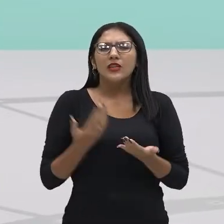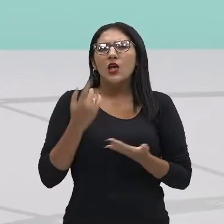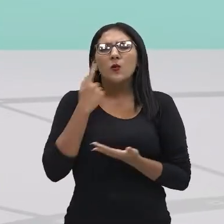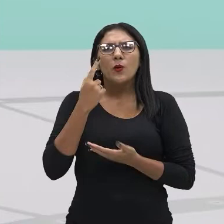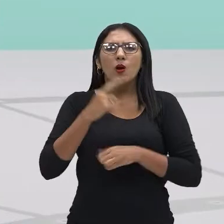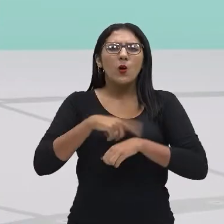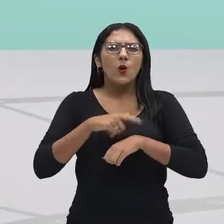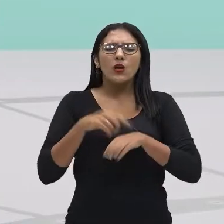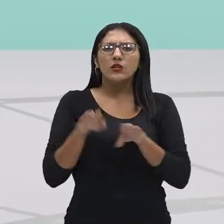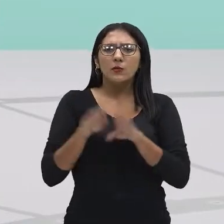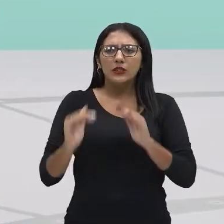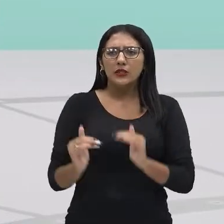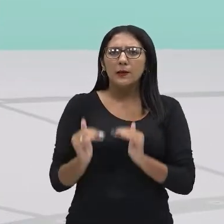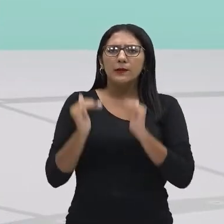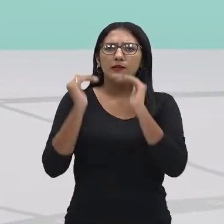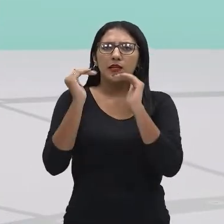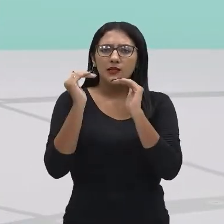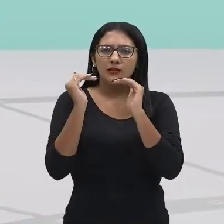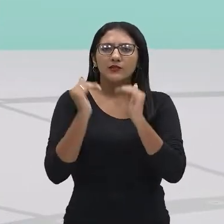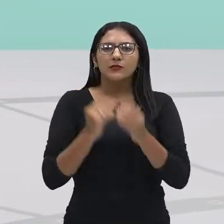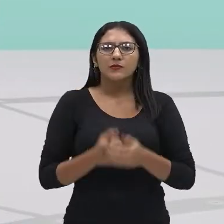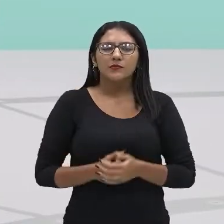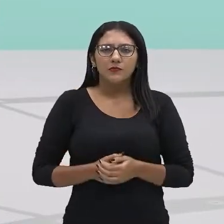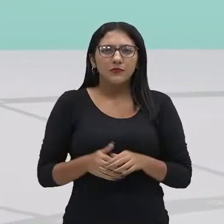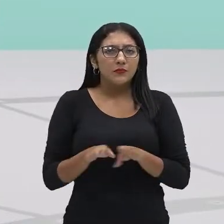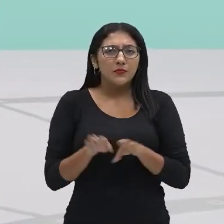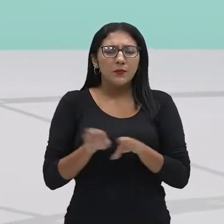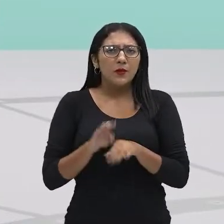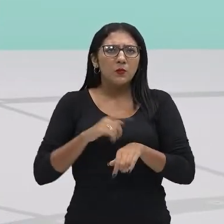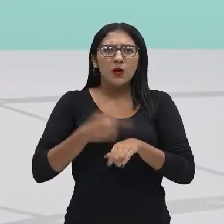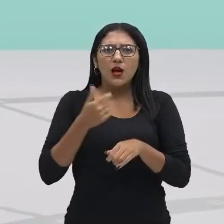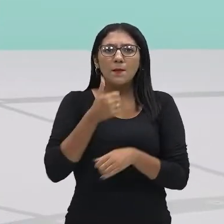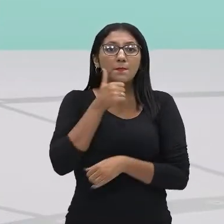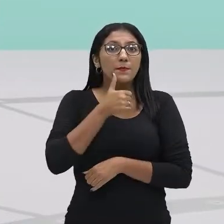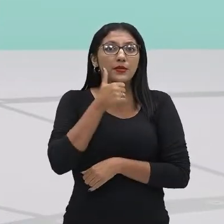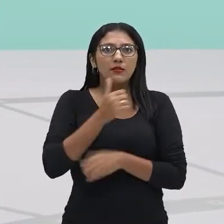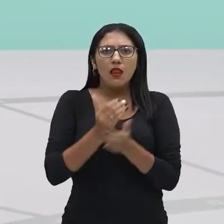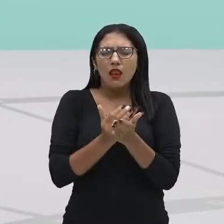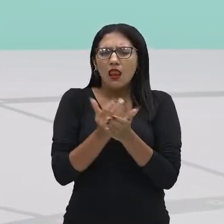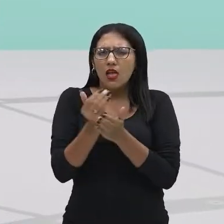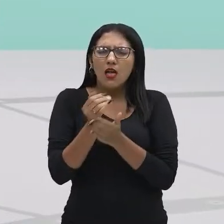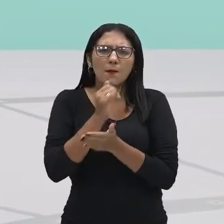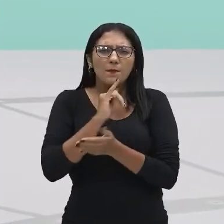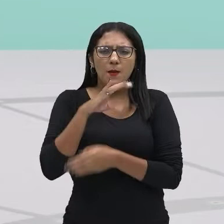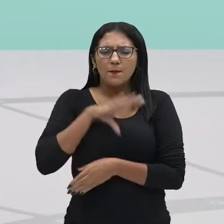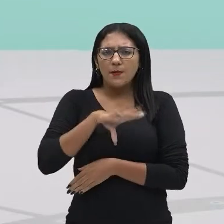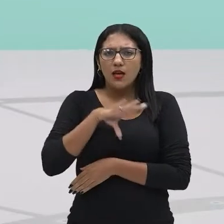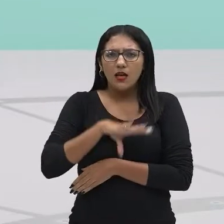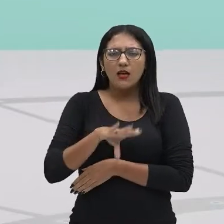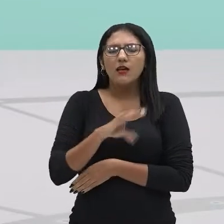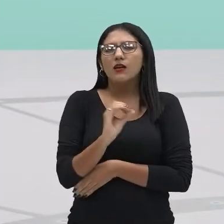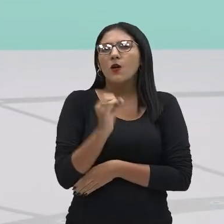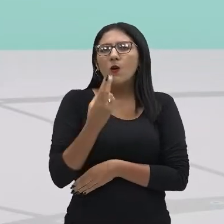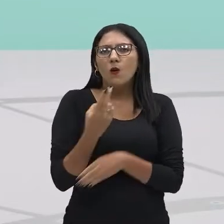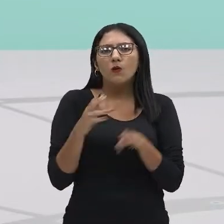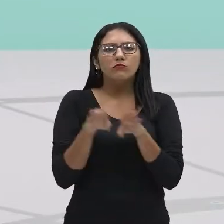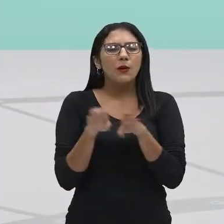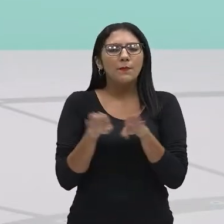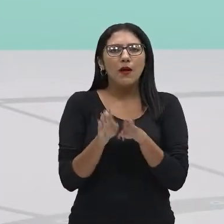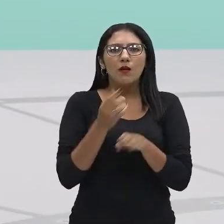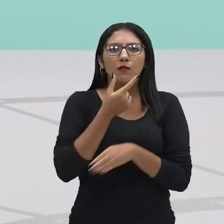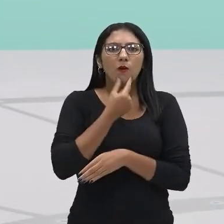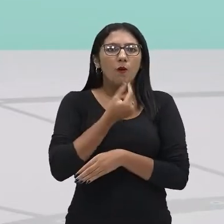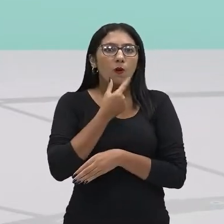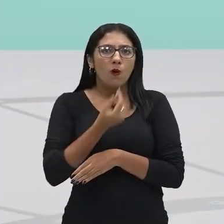hora de crescer? O momento que as meninas começam a menstruar ou o momento em que os meninos